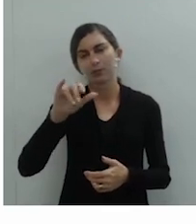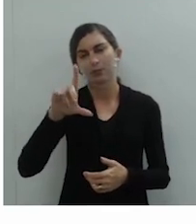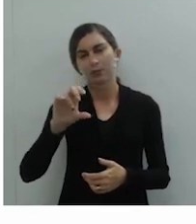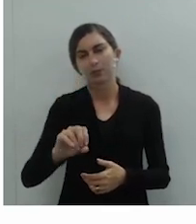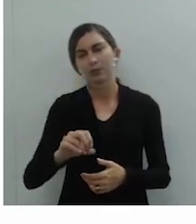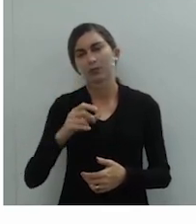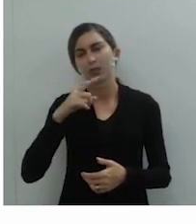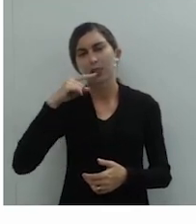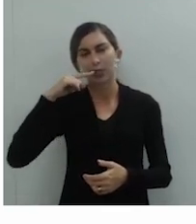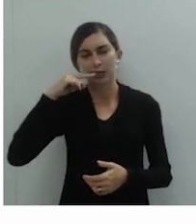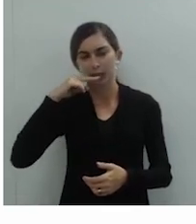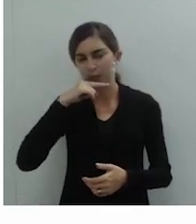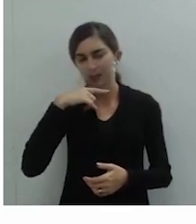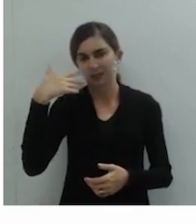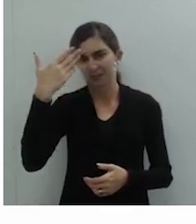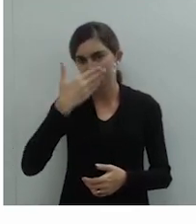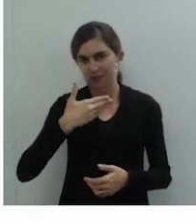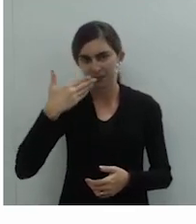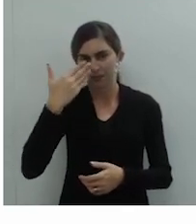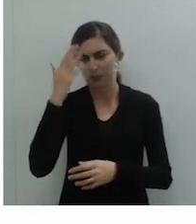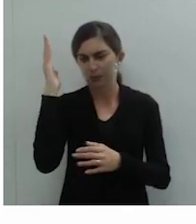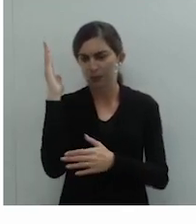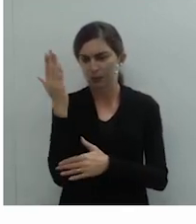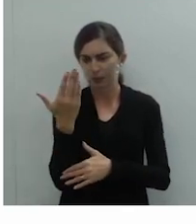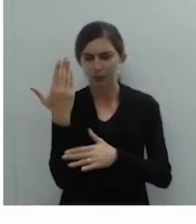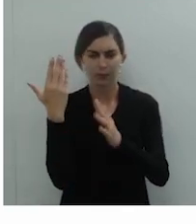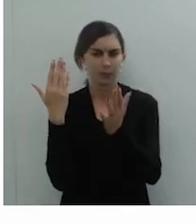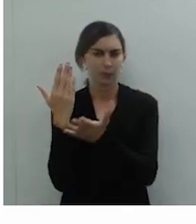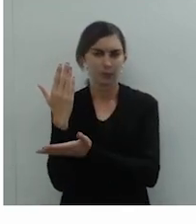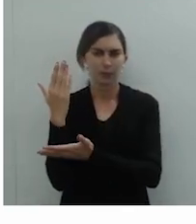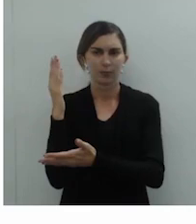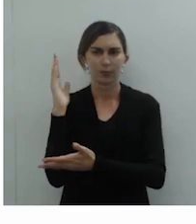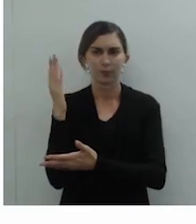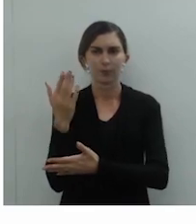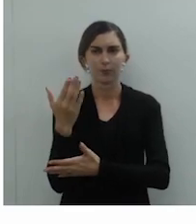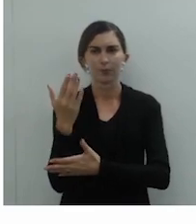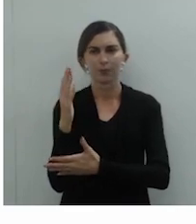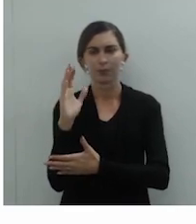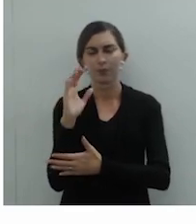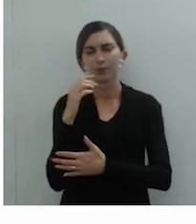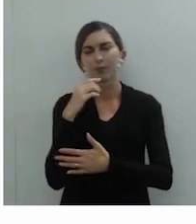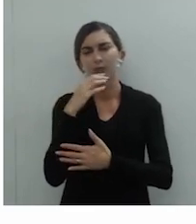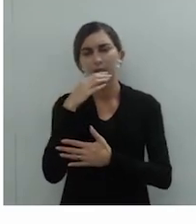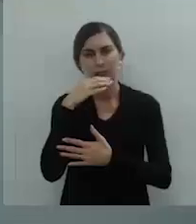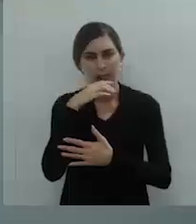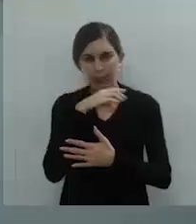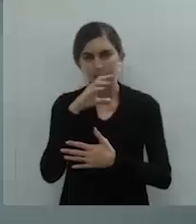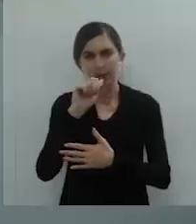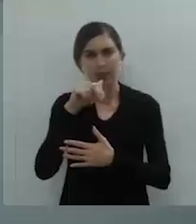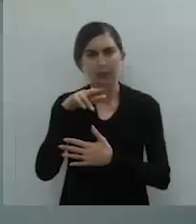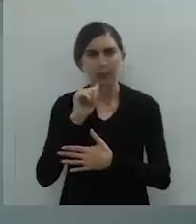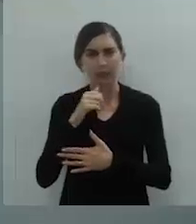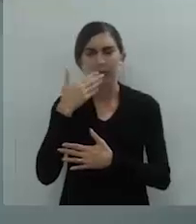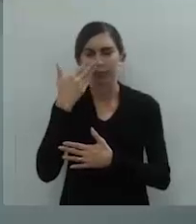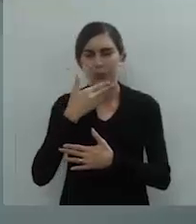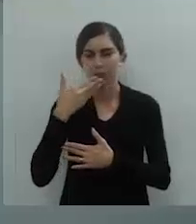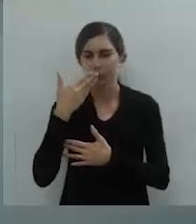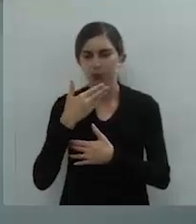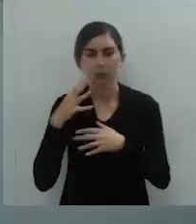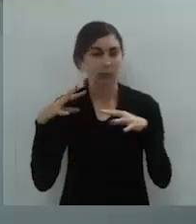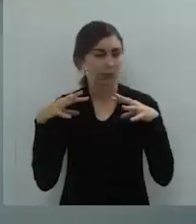da cana-de-açúcar, da produção do cana, e vejam, tudo